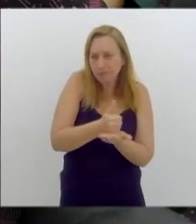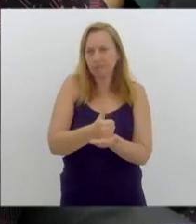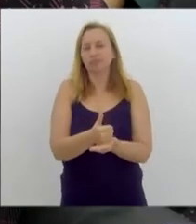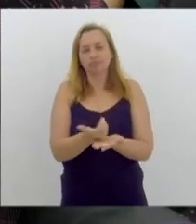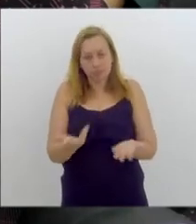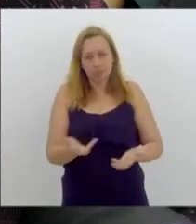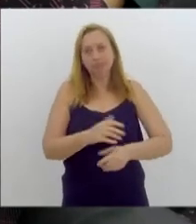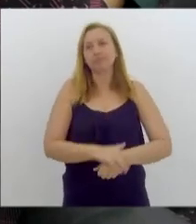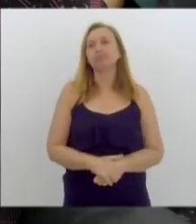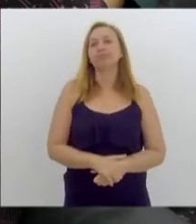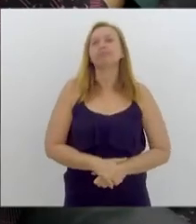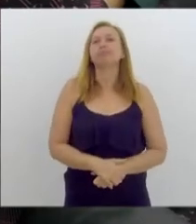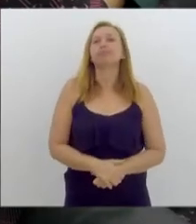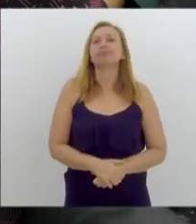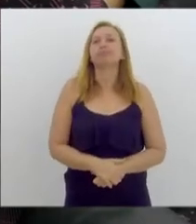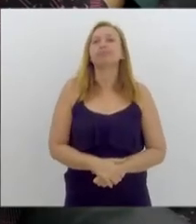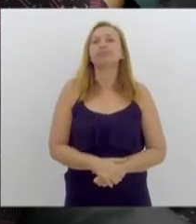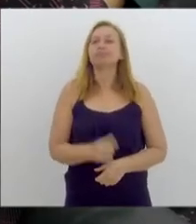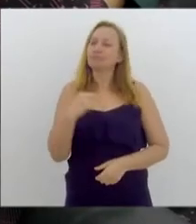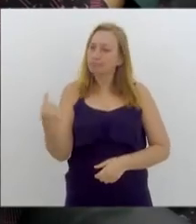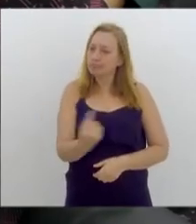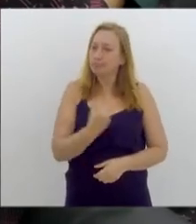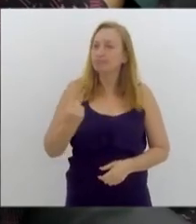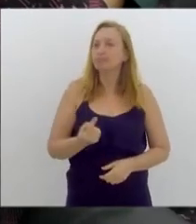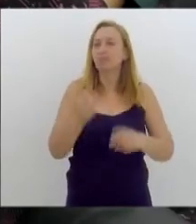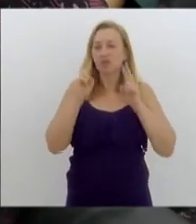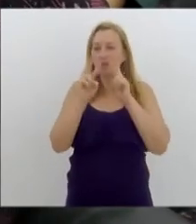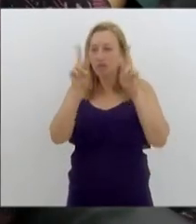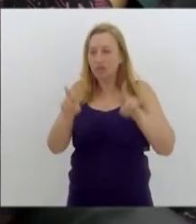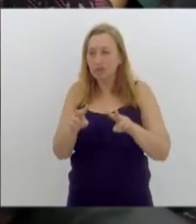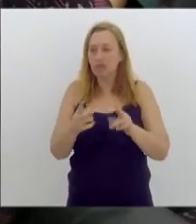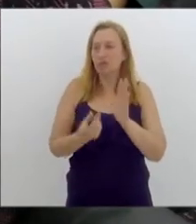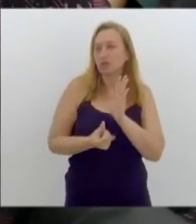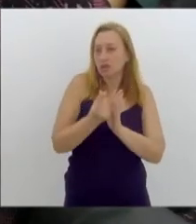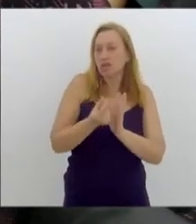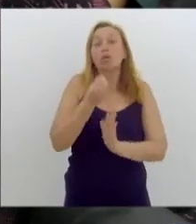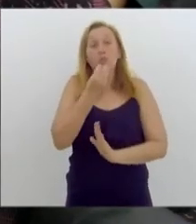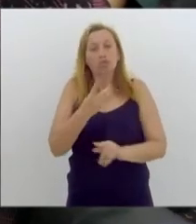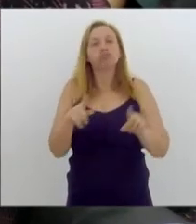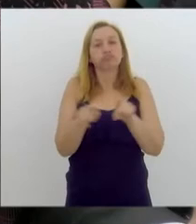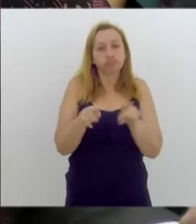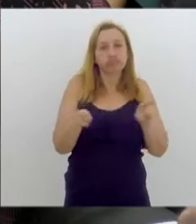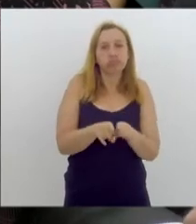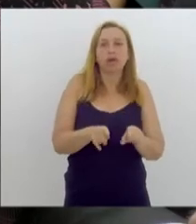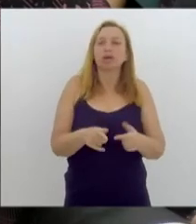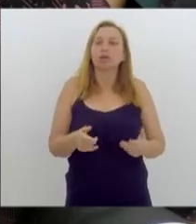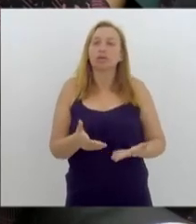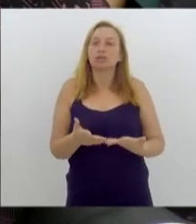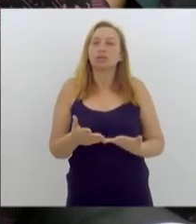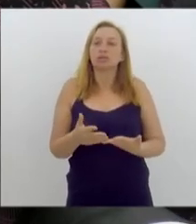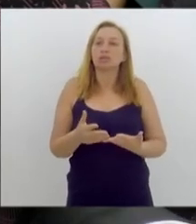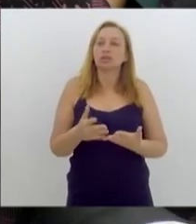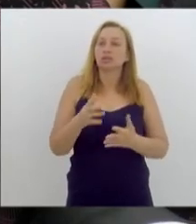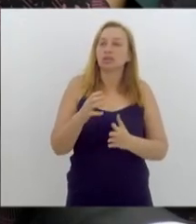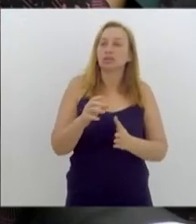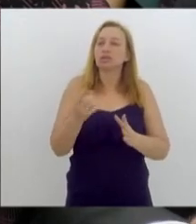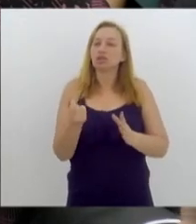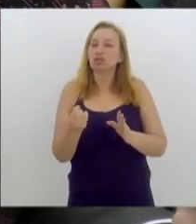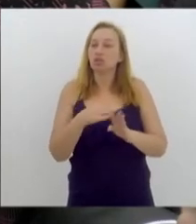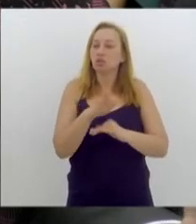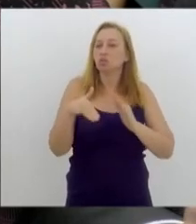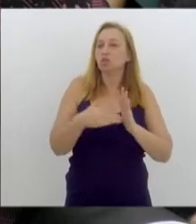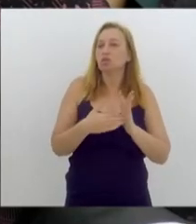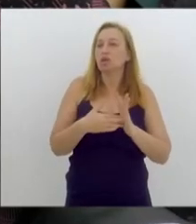acomodando para nós do ponto de vista de Finanças seria bom também que essas alíquotas